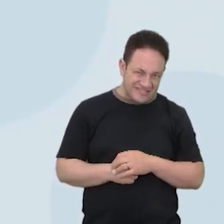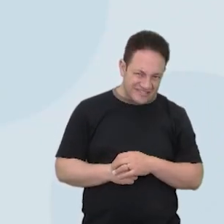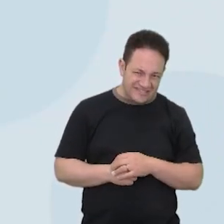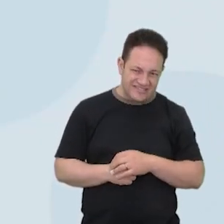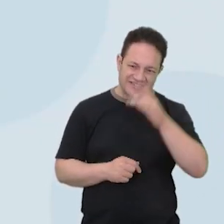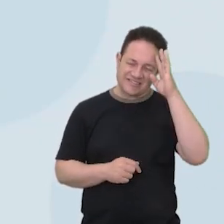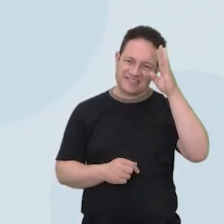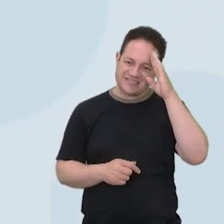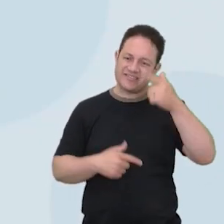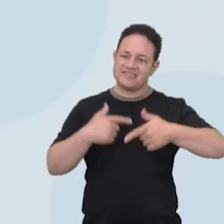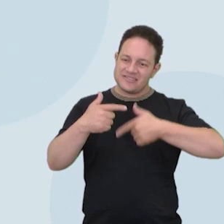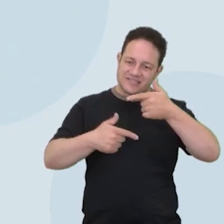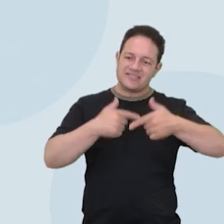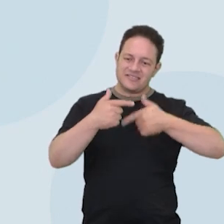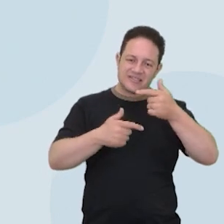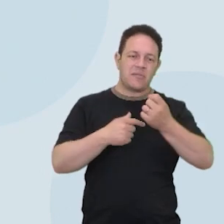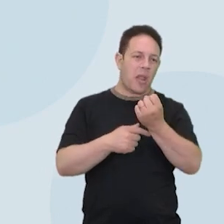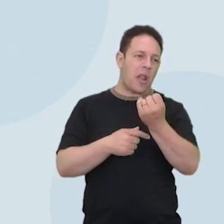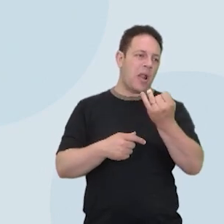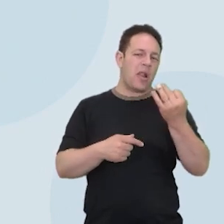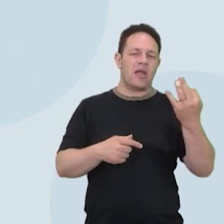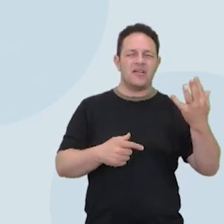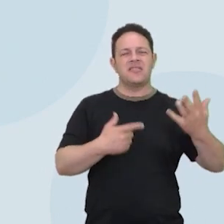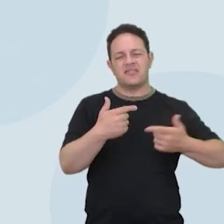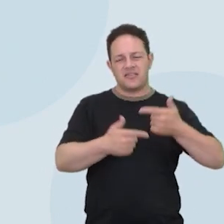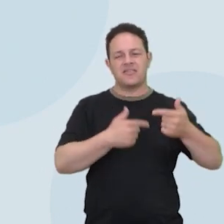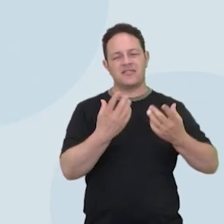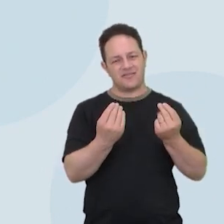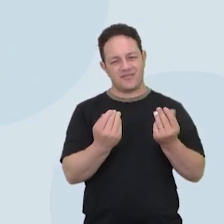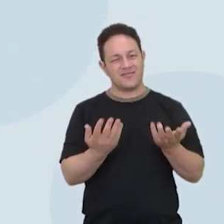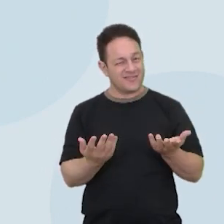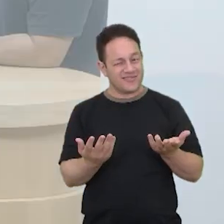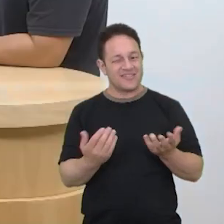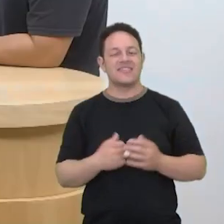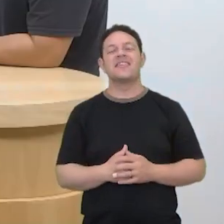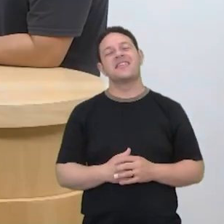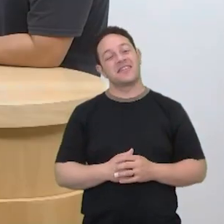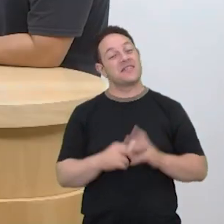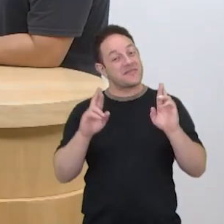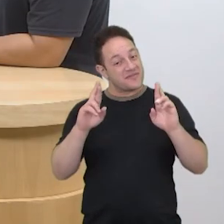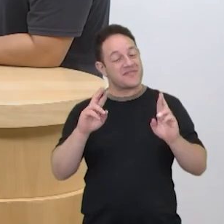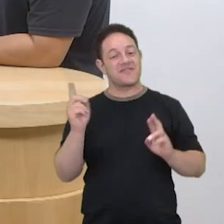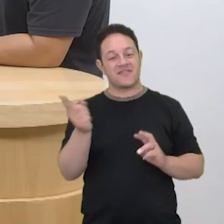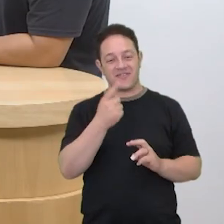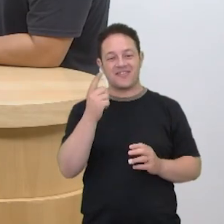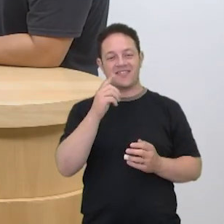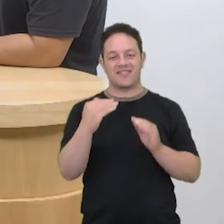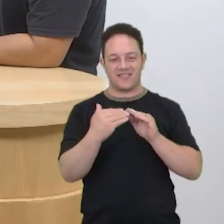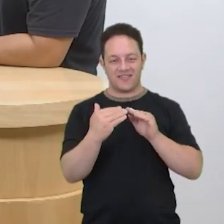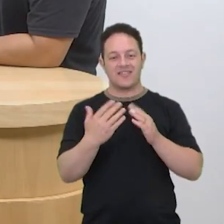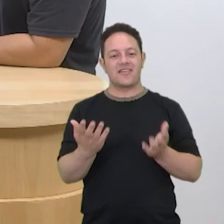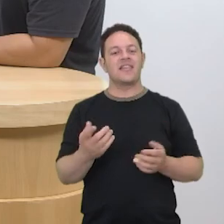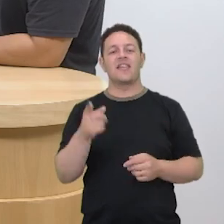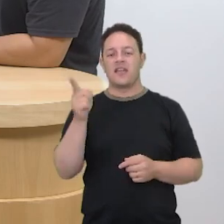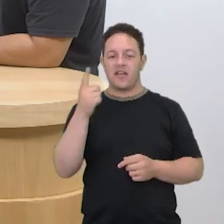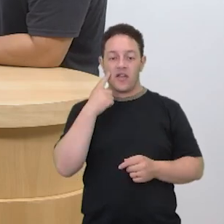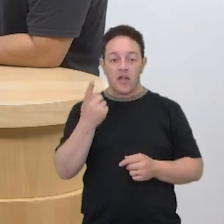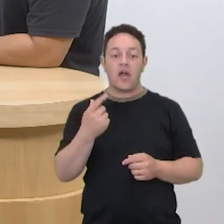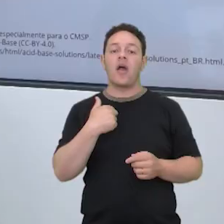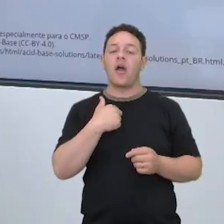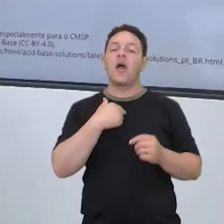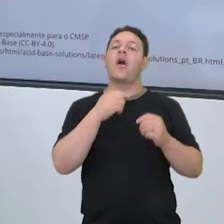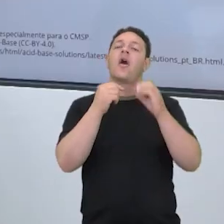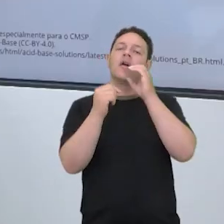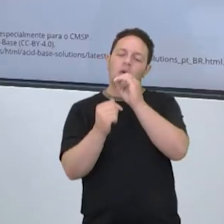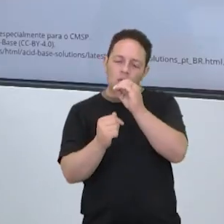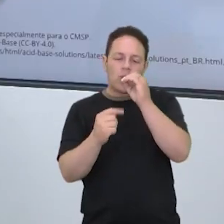trabalhados? Dá mais trabalho, vocês concordam com a gente? Eu espero que sim, né? É muito chato. Já pensou, eu tive que contar